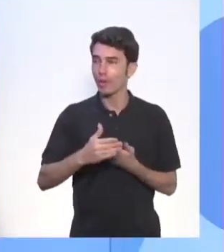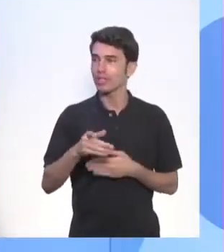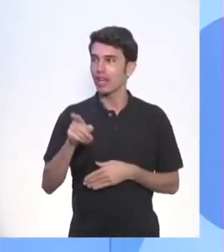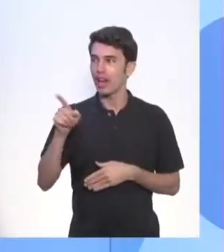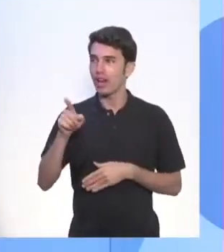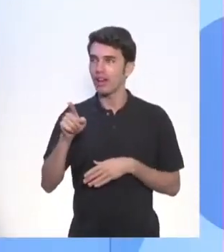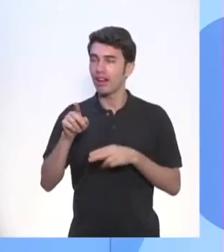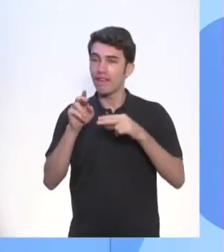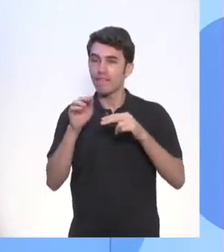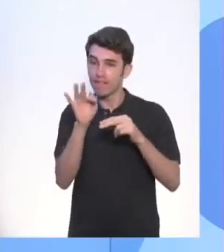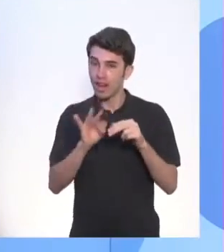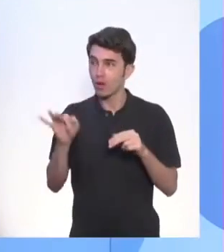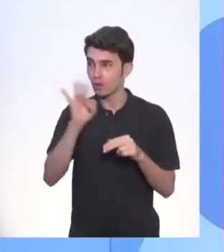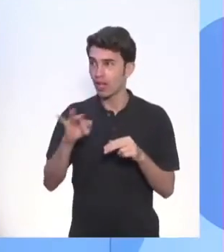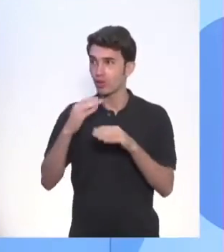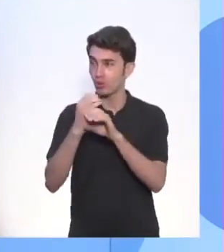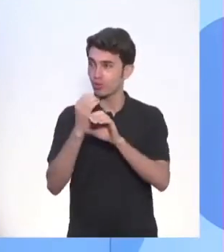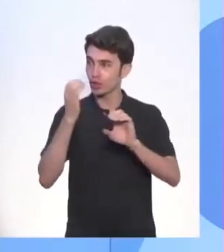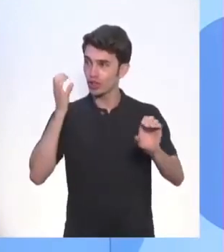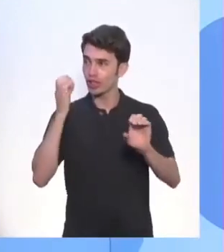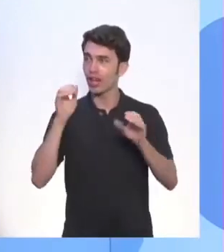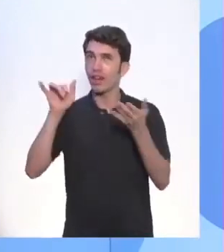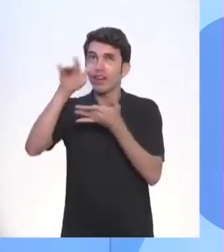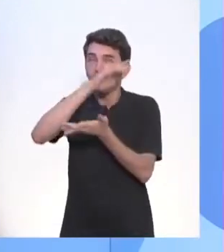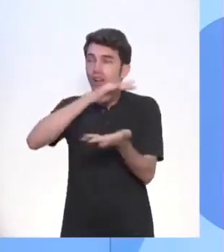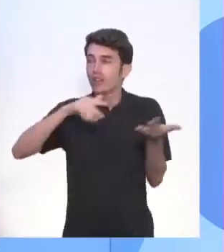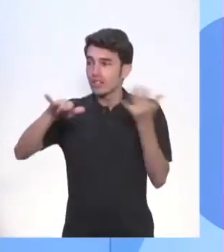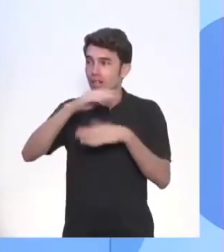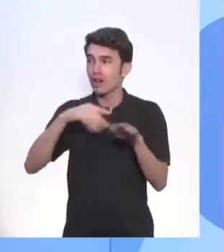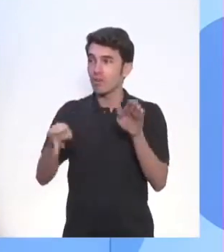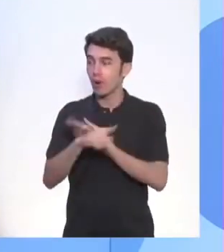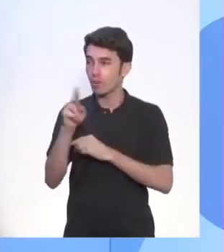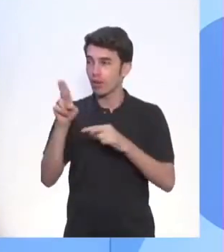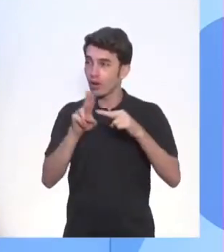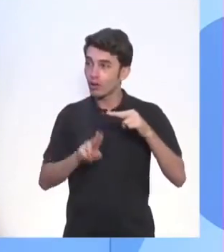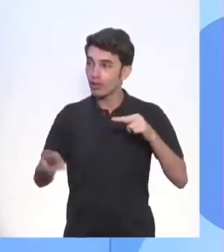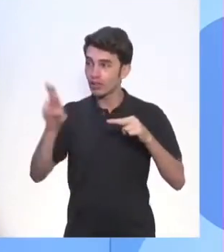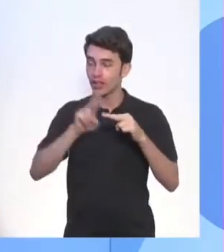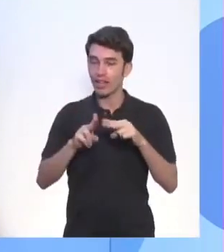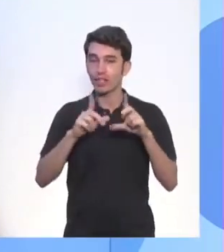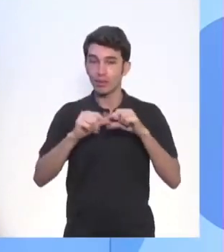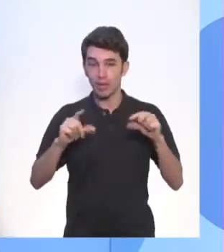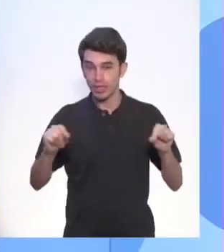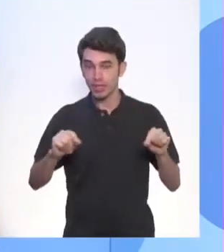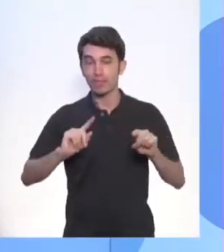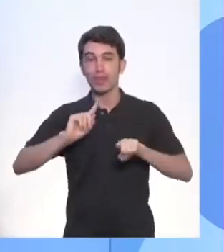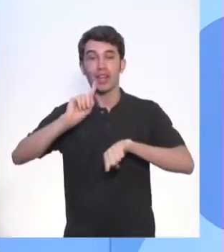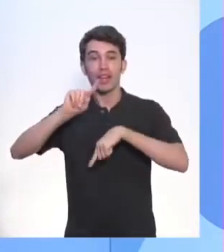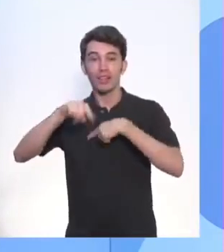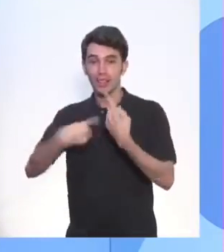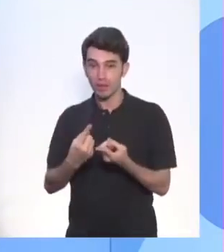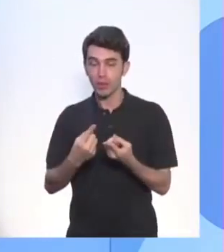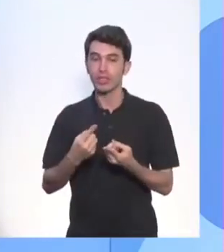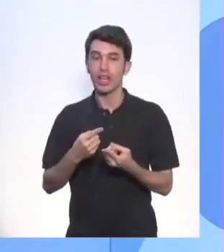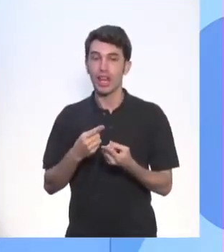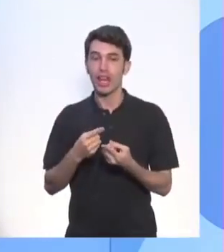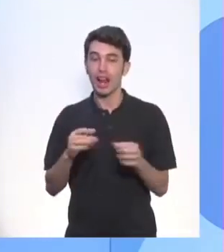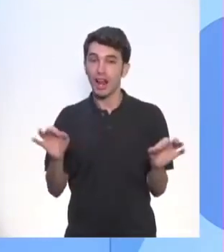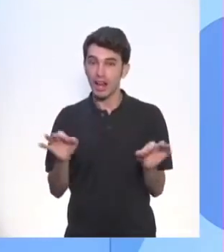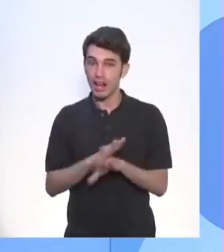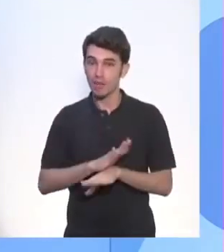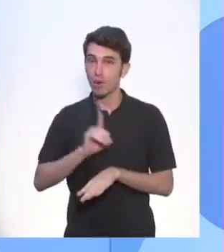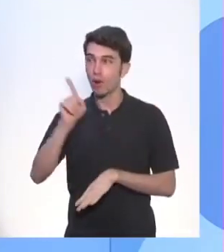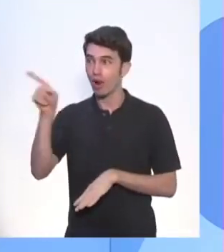como engenheira aeroespacial na Universidade de Brasília, e depois ela foi terminar a universidade